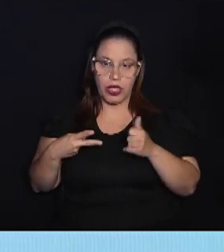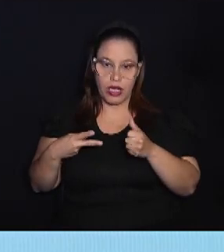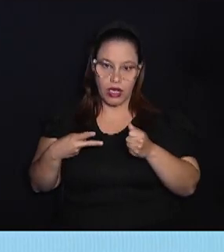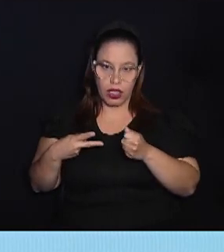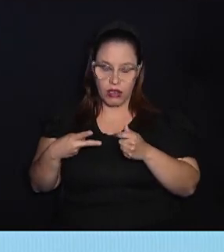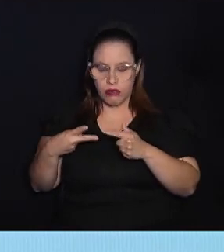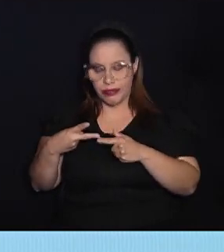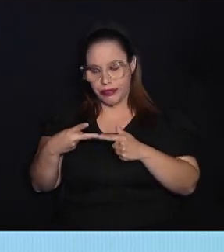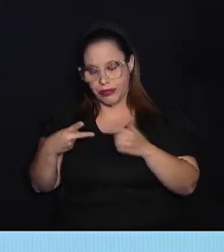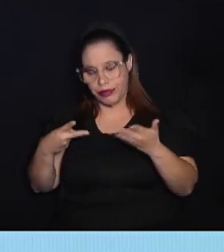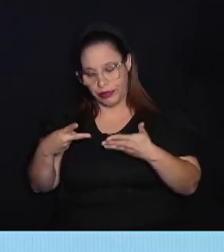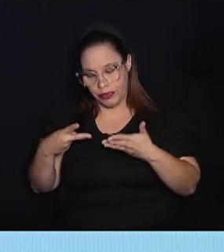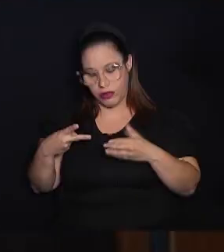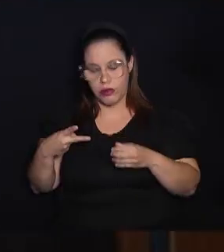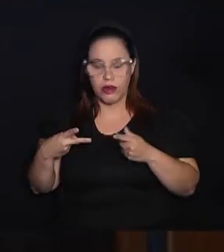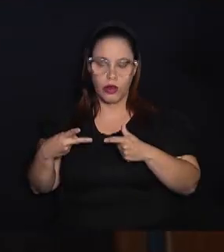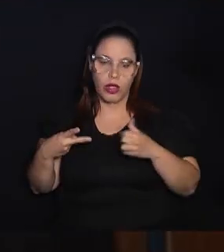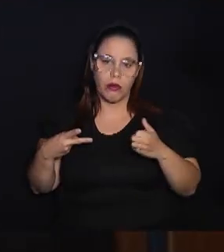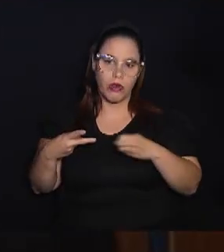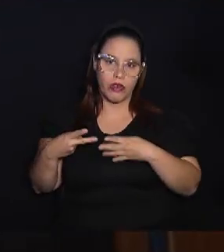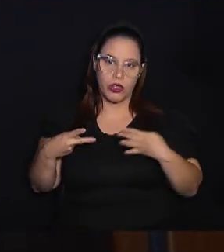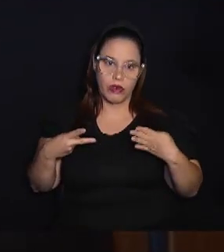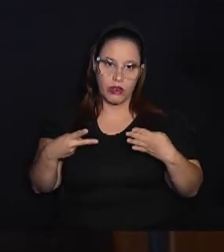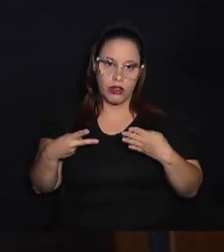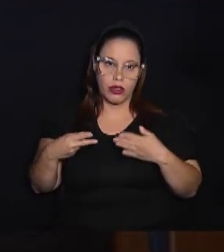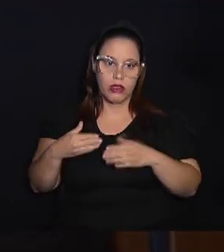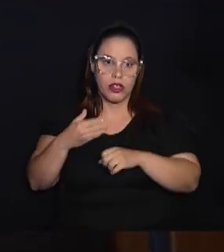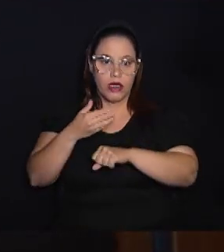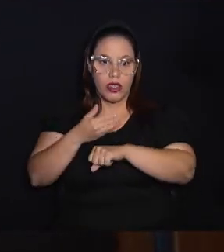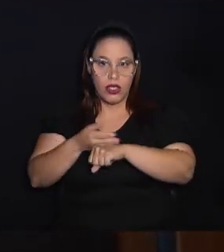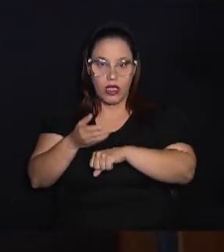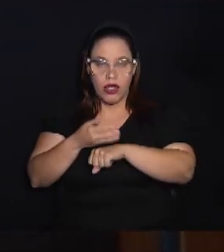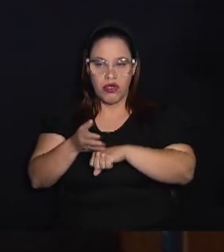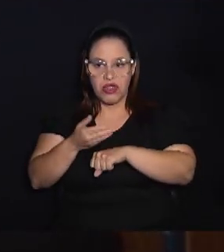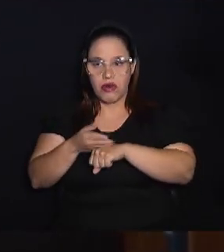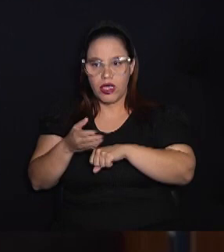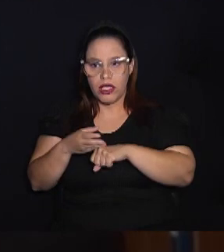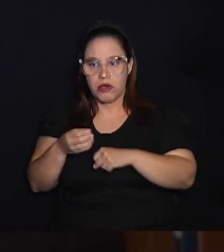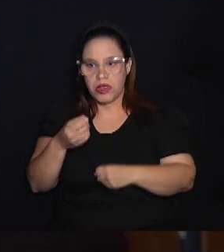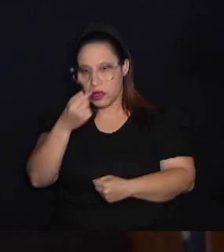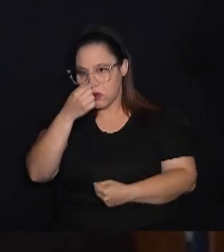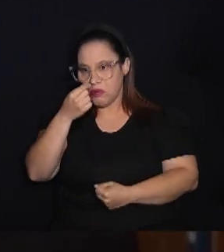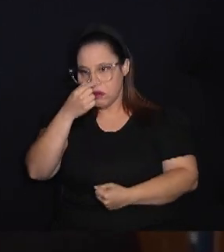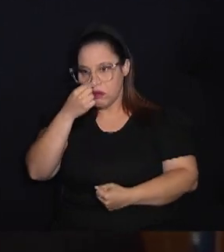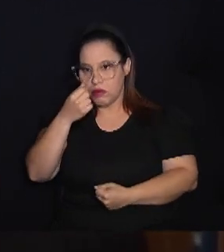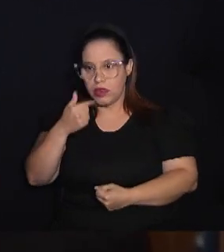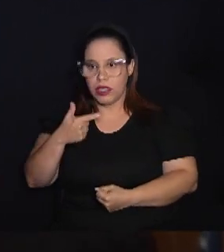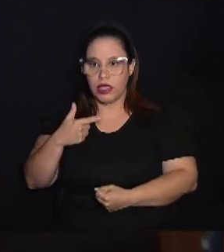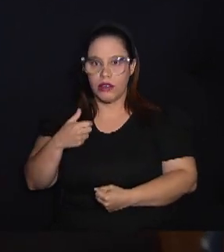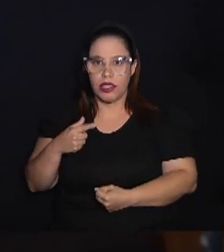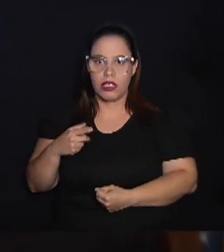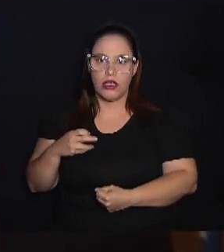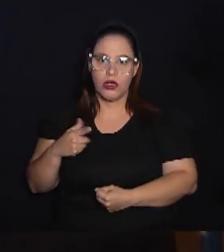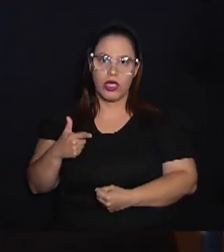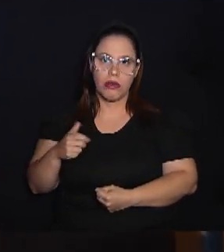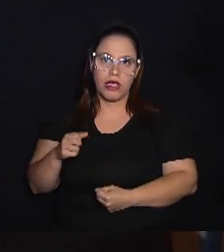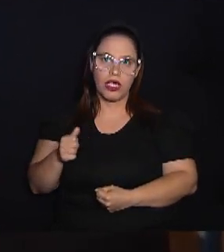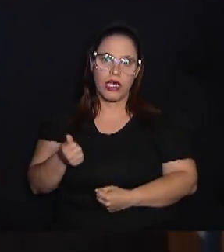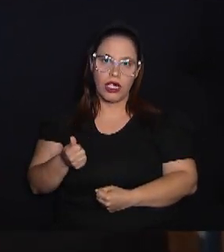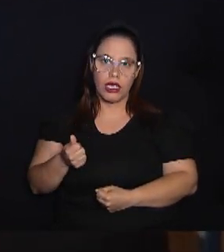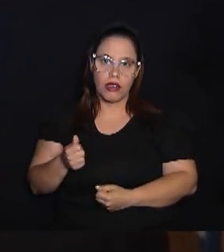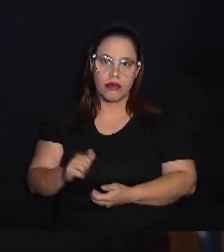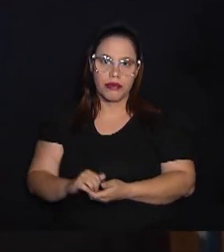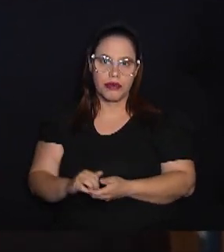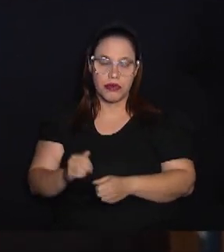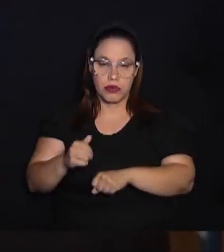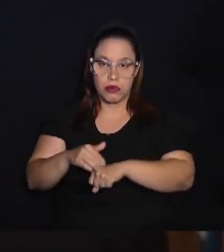agora neste ano de 2024. Estava tratando de uma sinusite, né, em 2016, a primeira vez, né? E foi